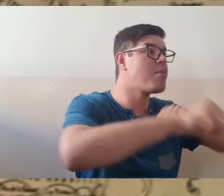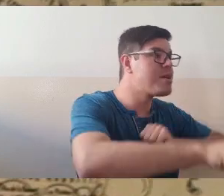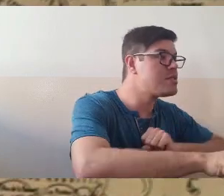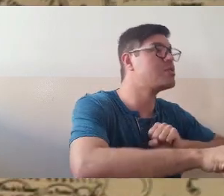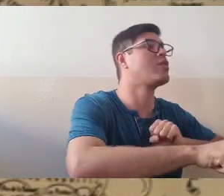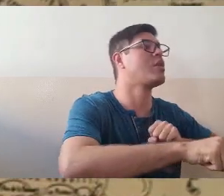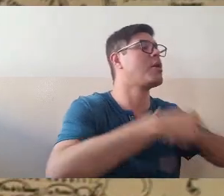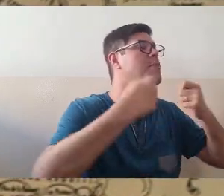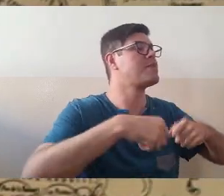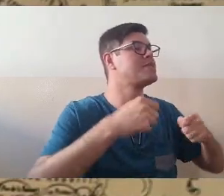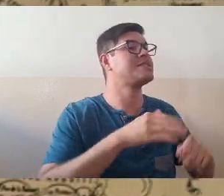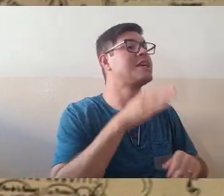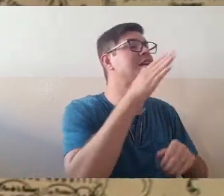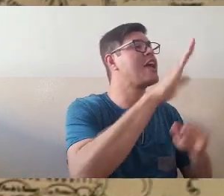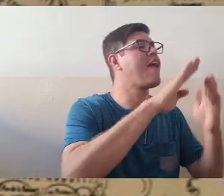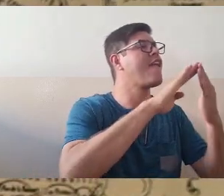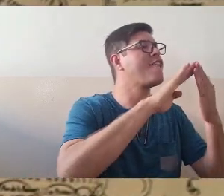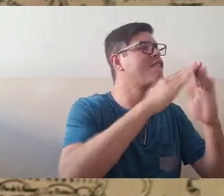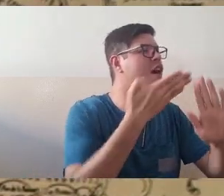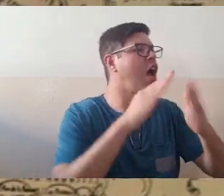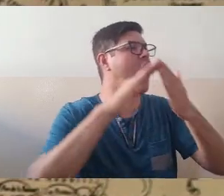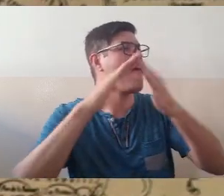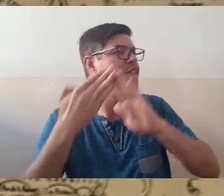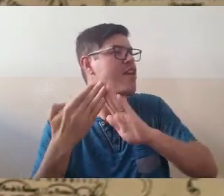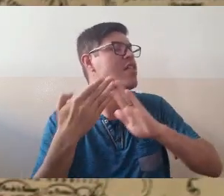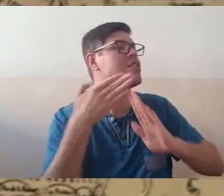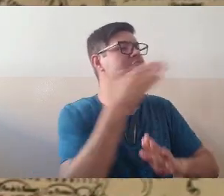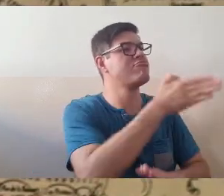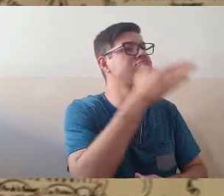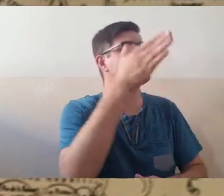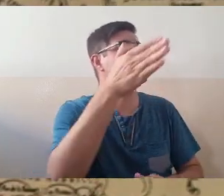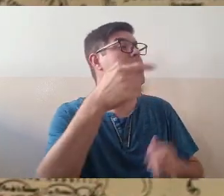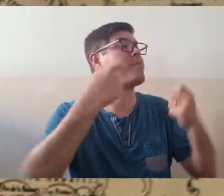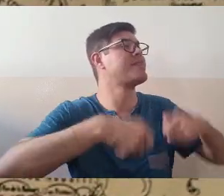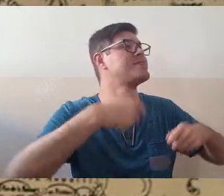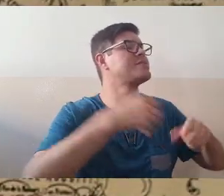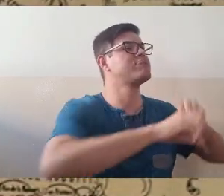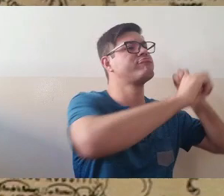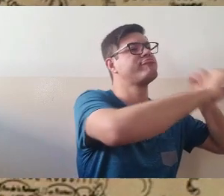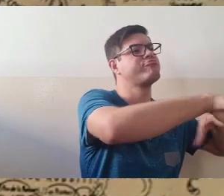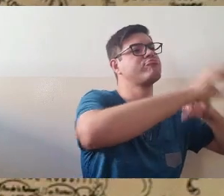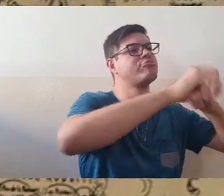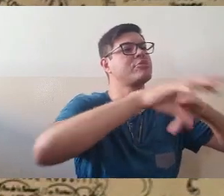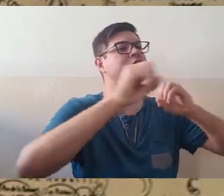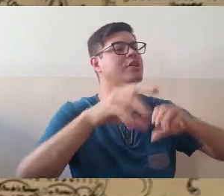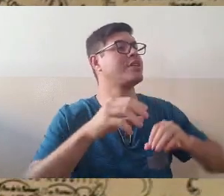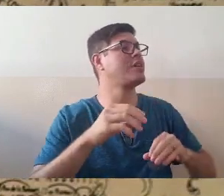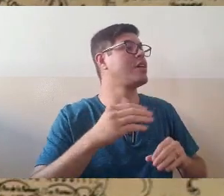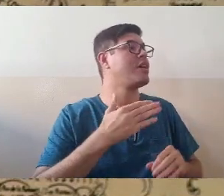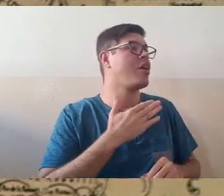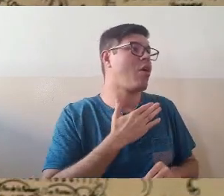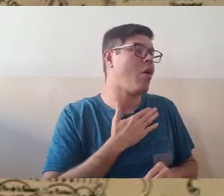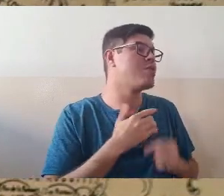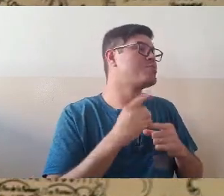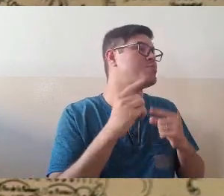à periferia, e eu digo isso com muita tranquilidade, porque eu sou da periferia, sou da Zona Norte, com muito orgulho, moro lá há 30 e poucos anos, e